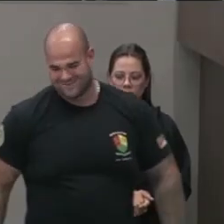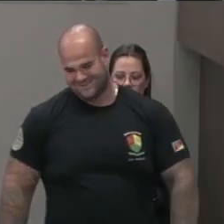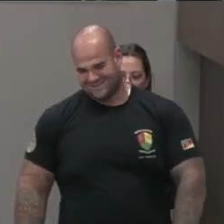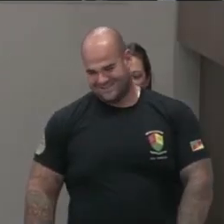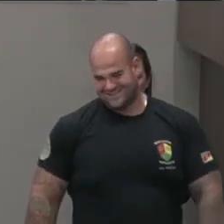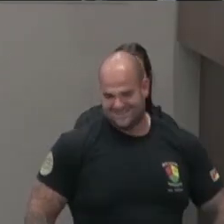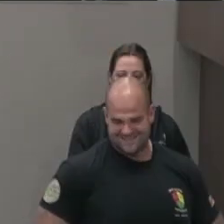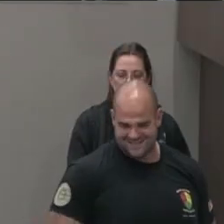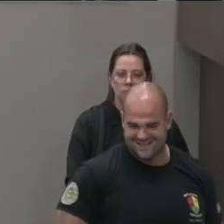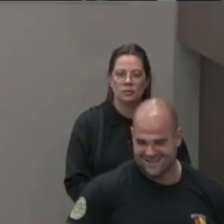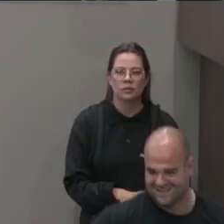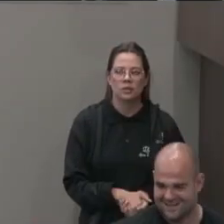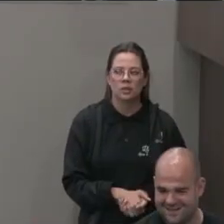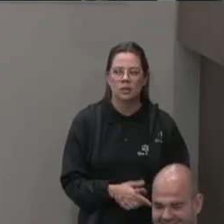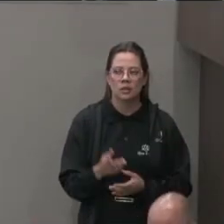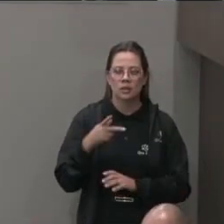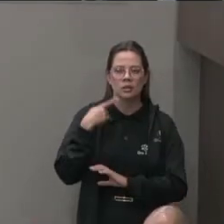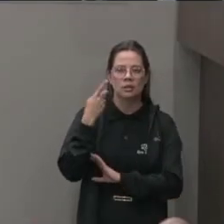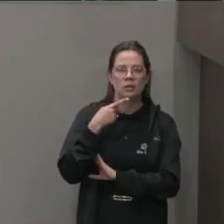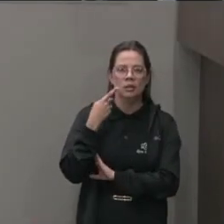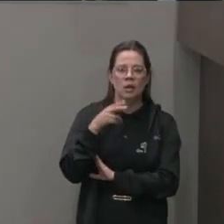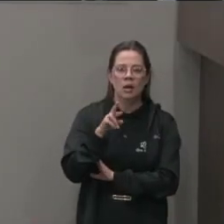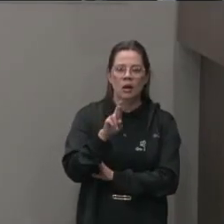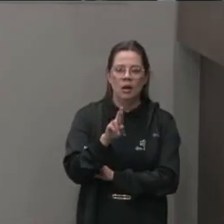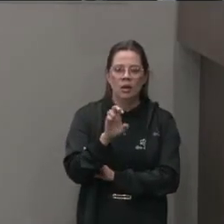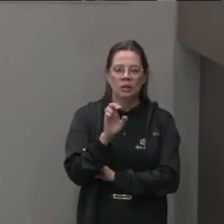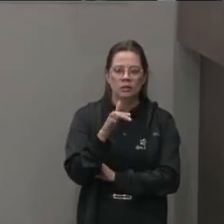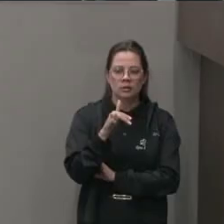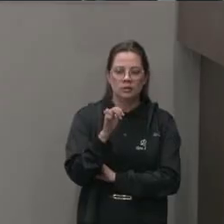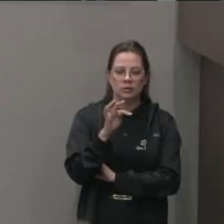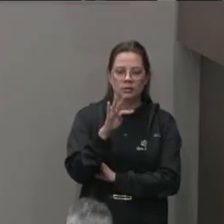Próximo vereador Renato Tchecker.